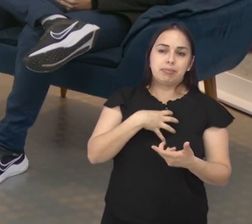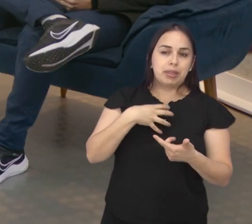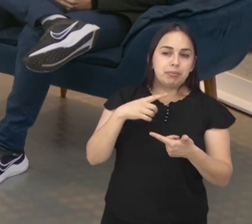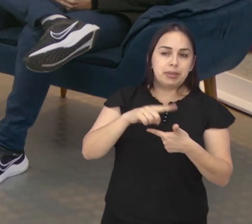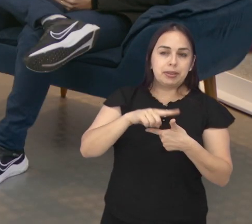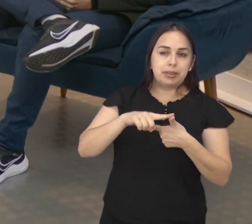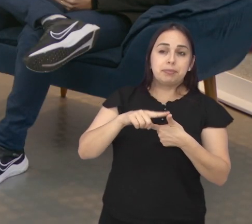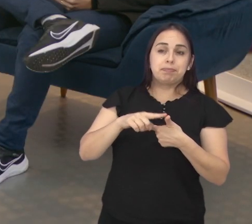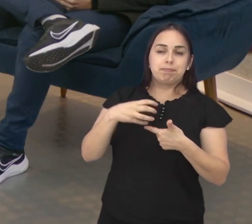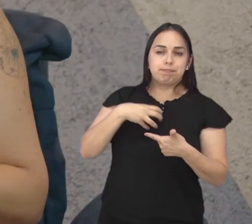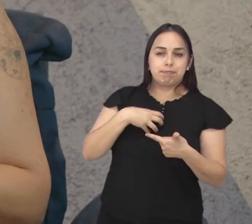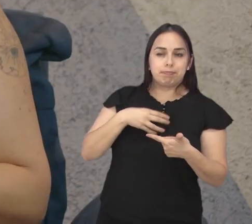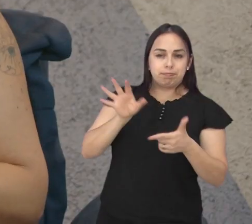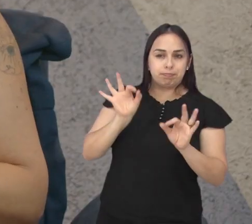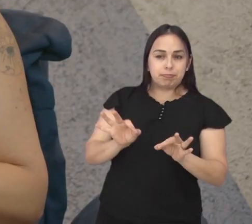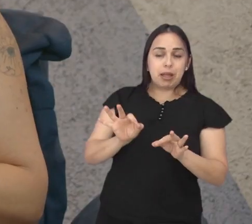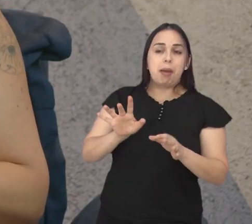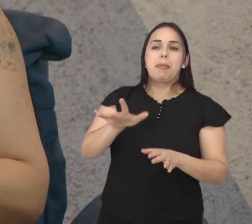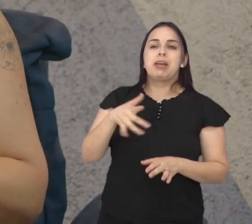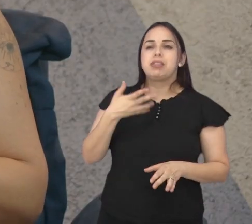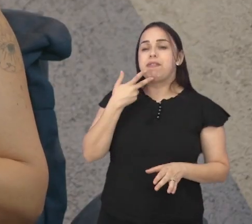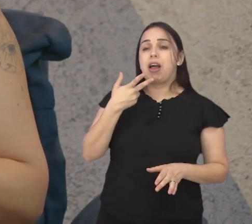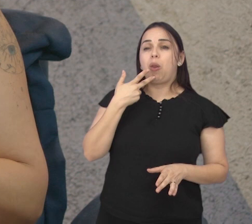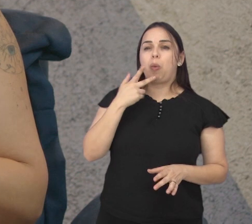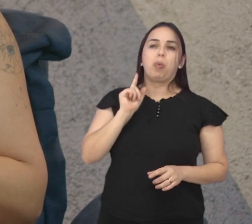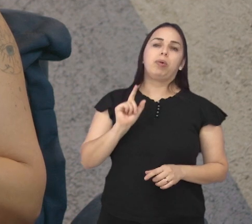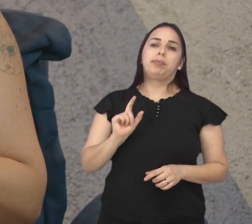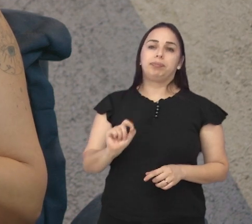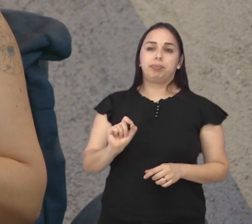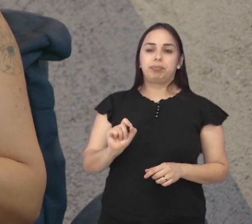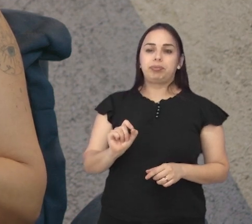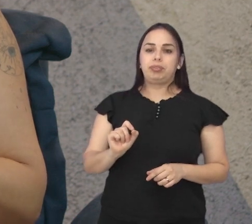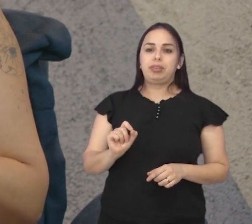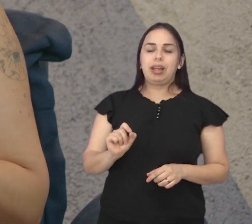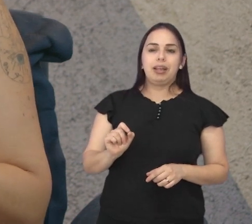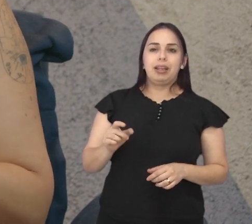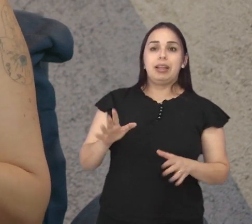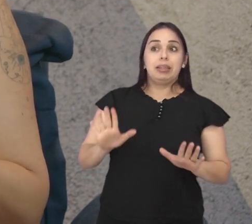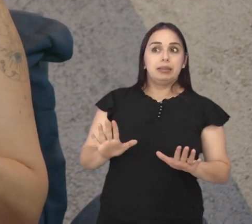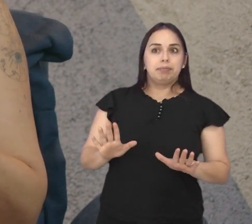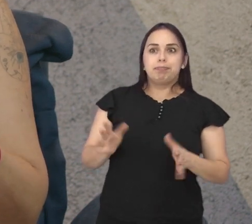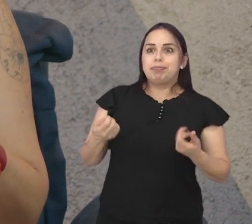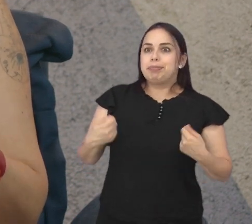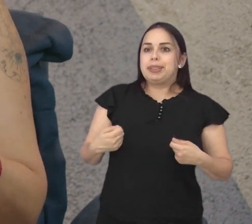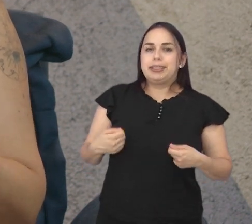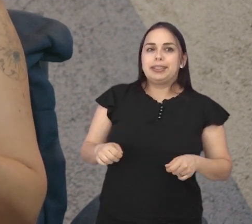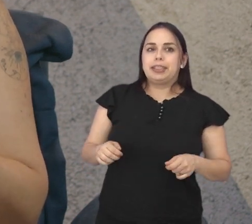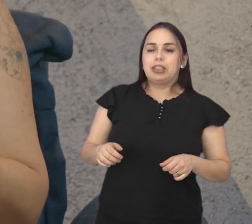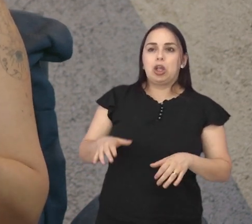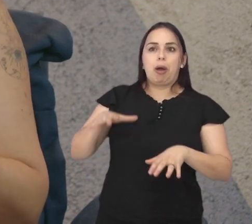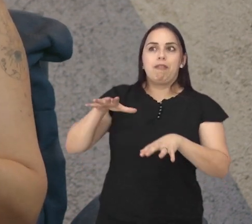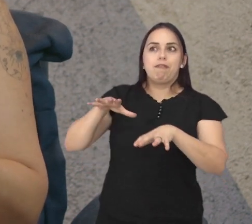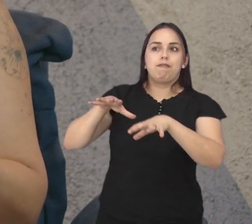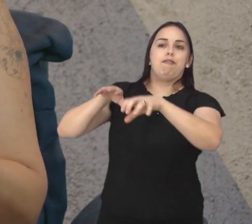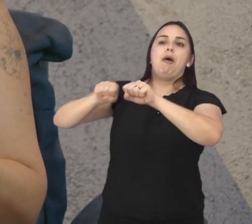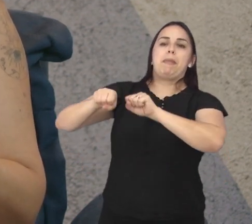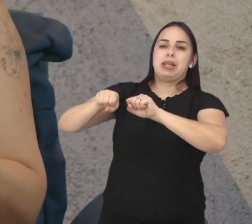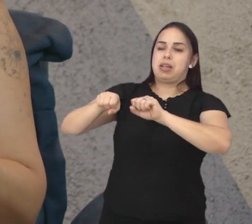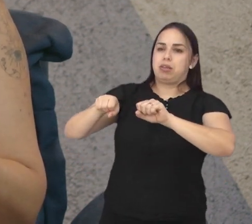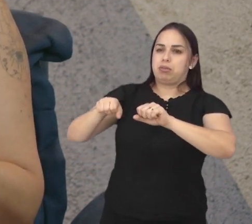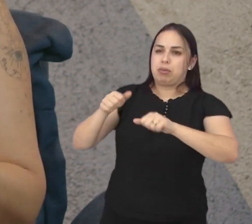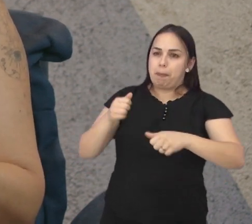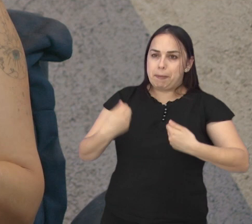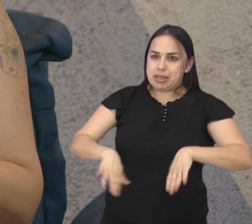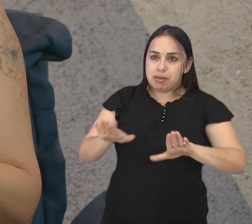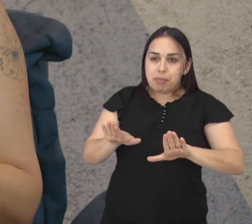da sensibilidade desse profissional, mas você falou que ele não precisa naturalmente ter uma graduação,